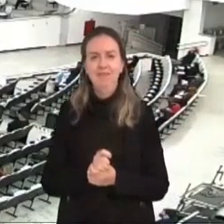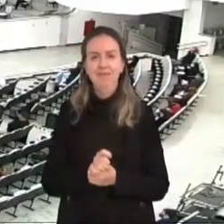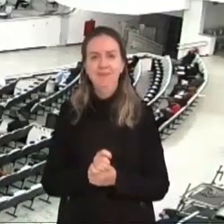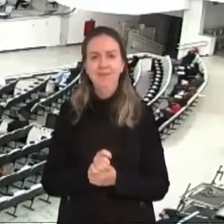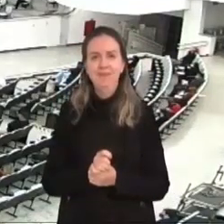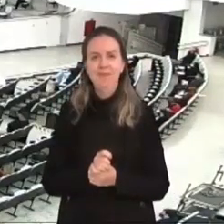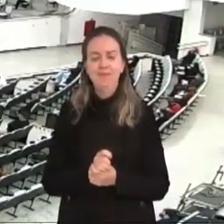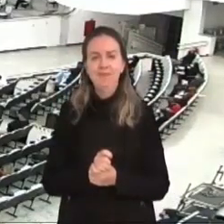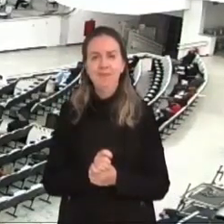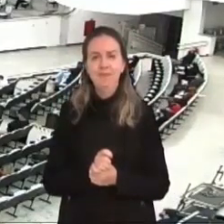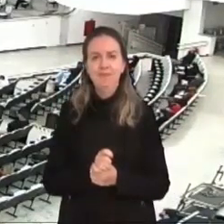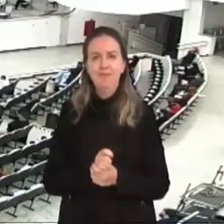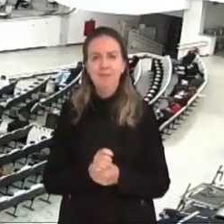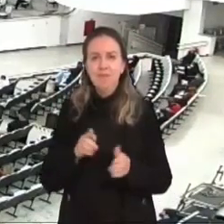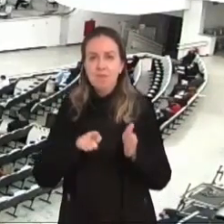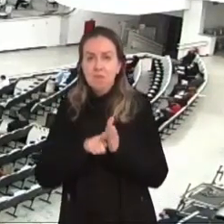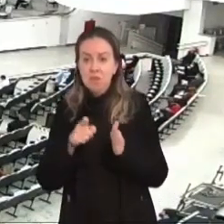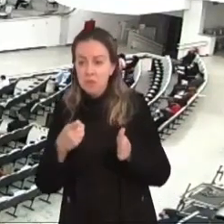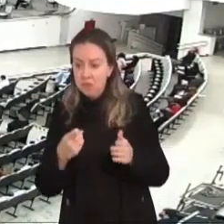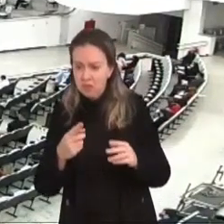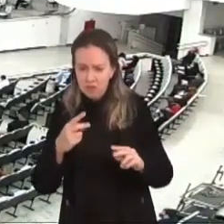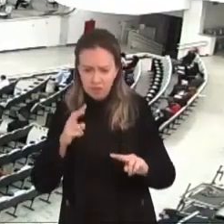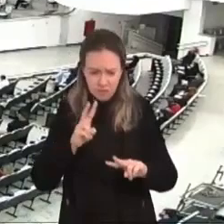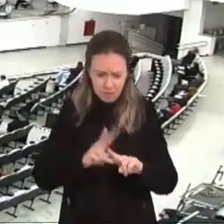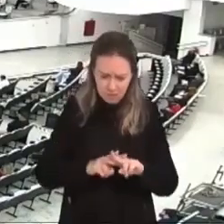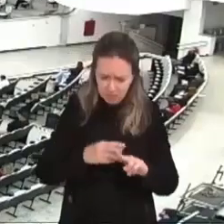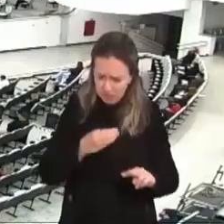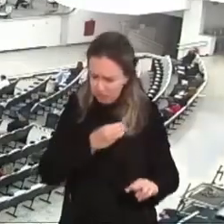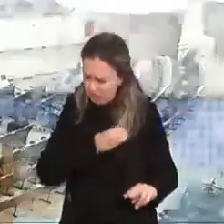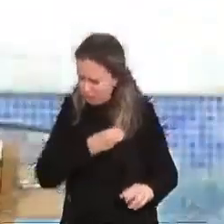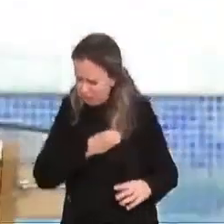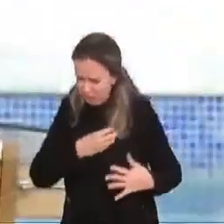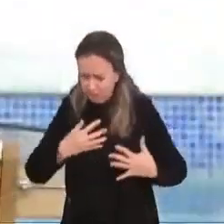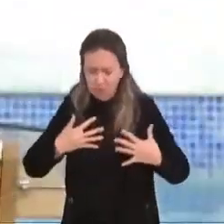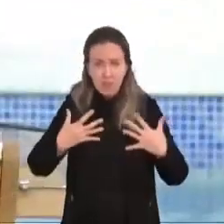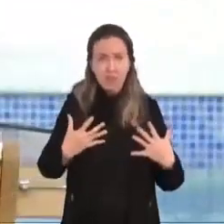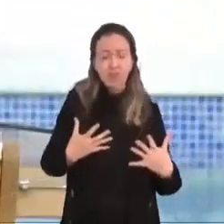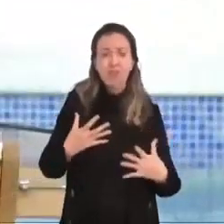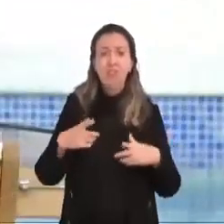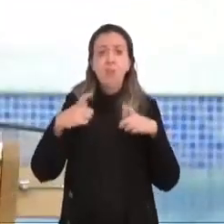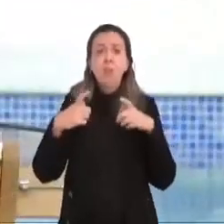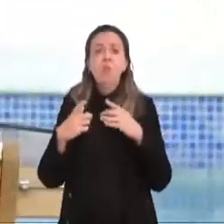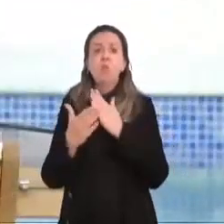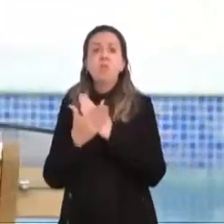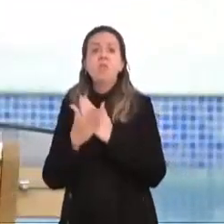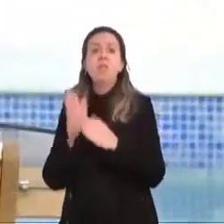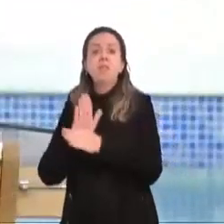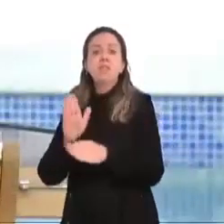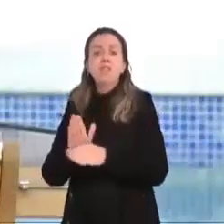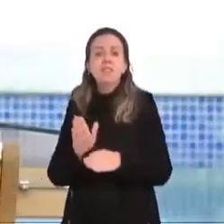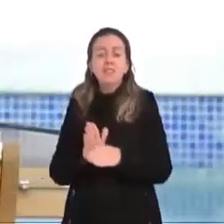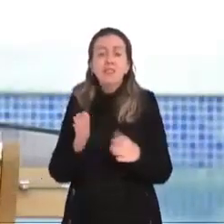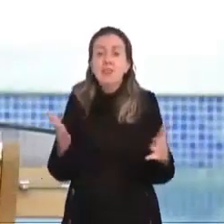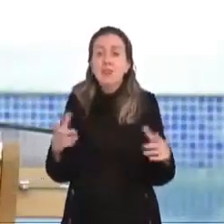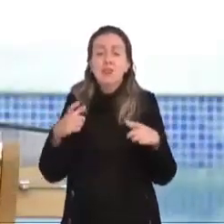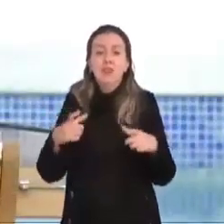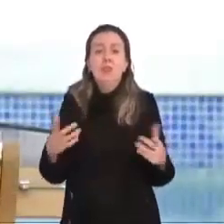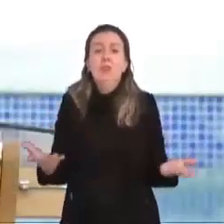Tem alguém encarcerado aqui? Então, se o profeta encarcerado não tinha desculpas para não orar,